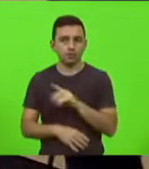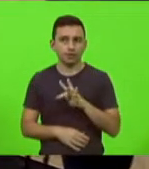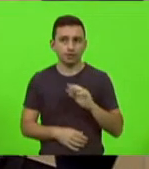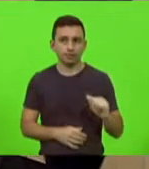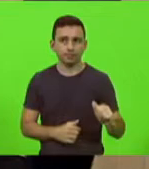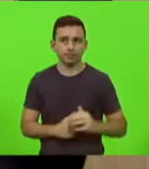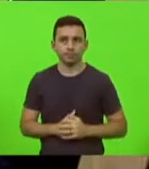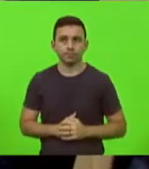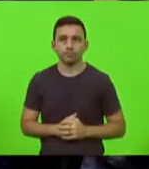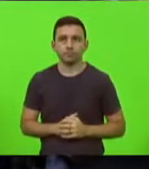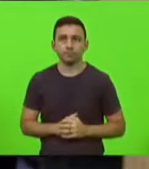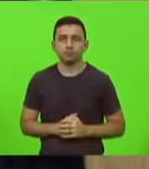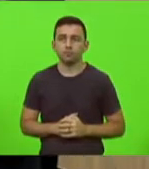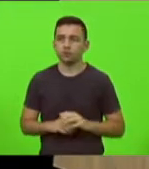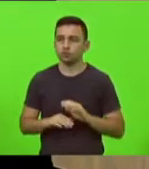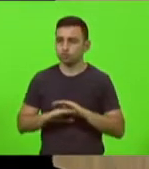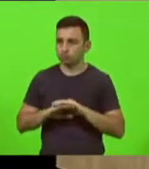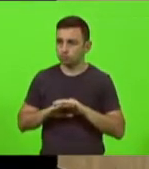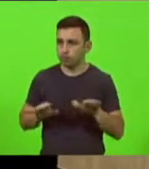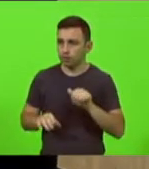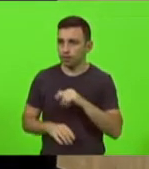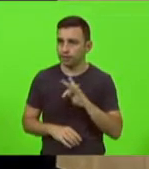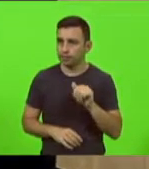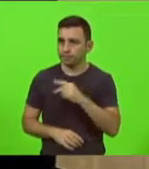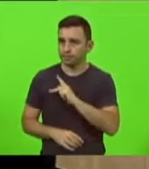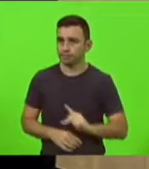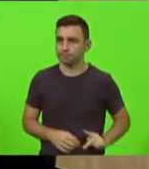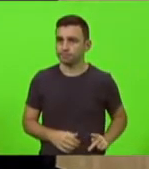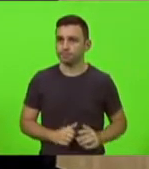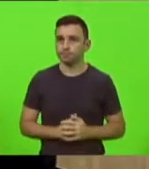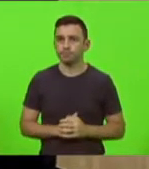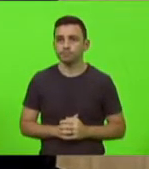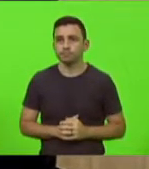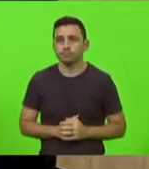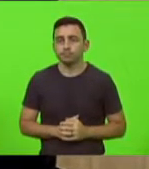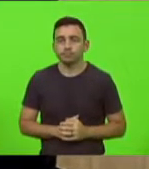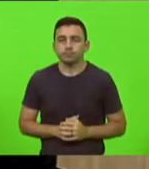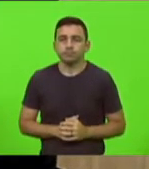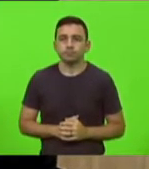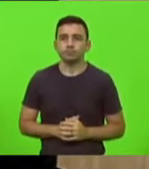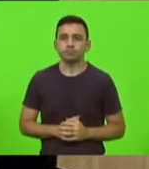ata. Era esta ata, senhor presidente.